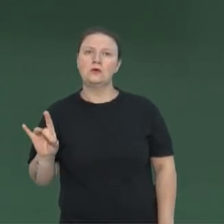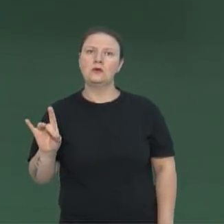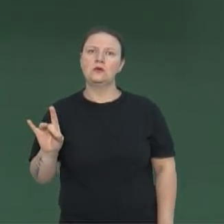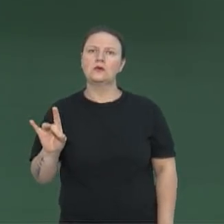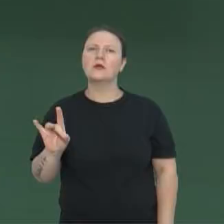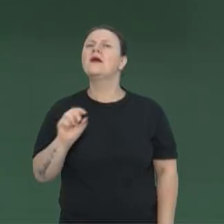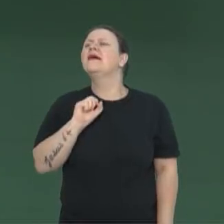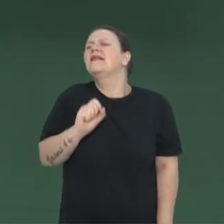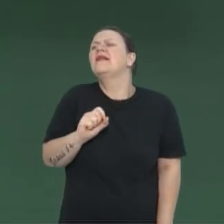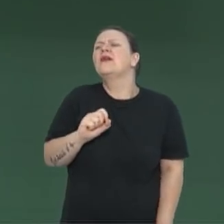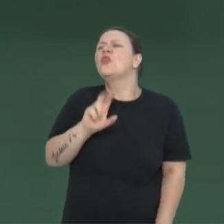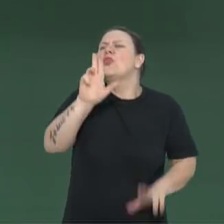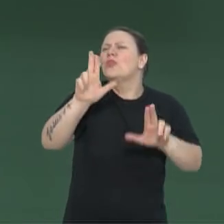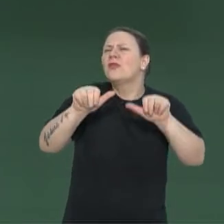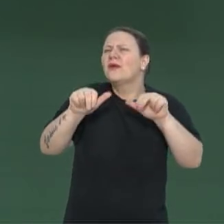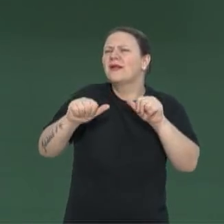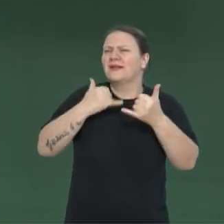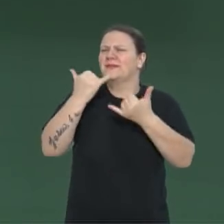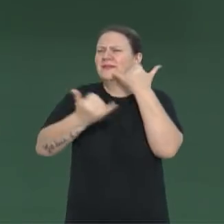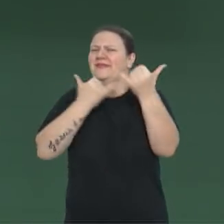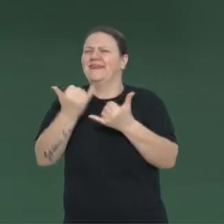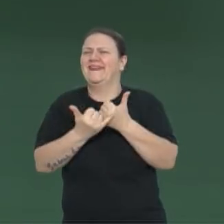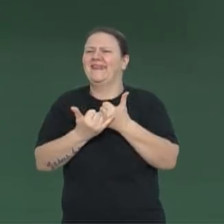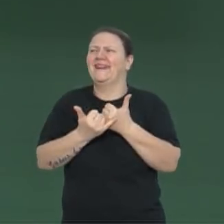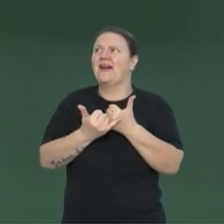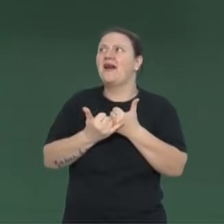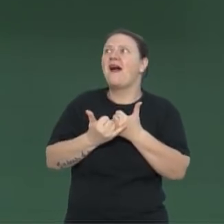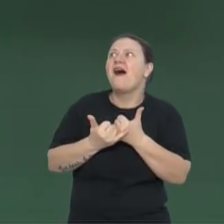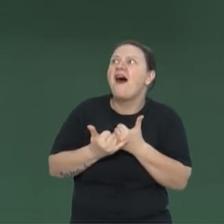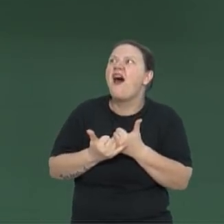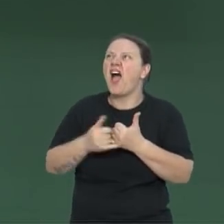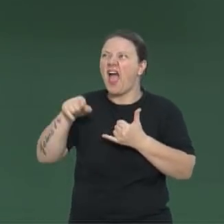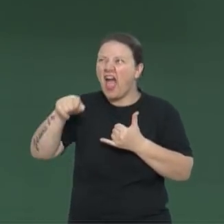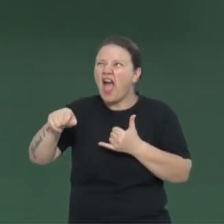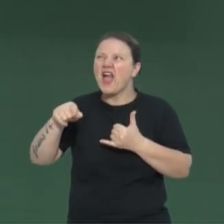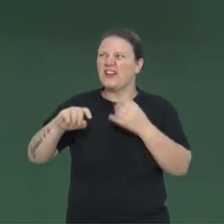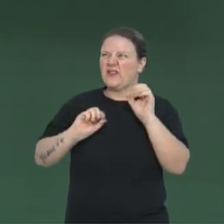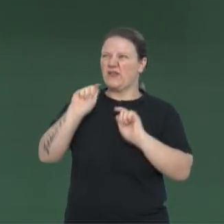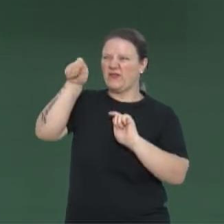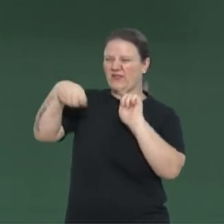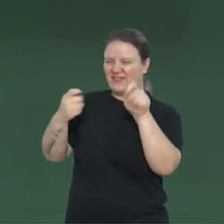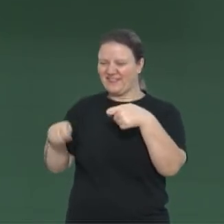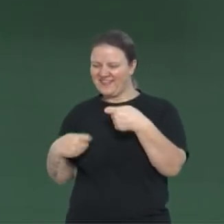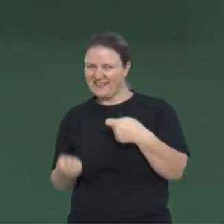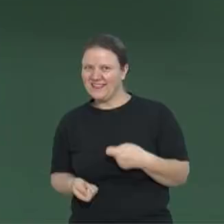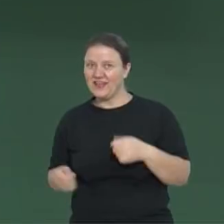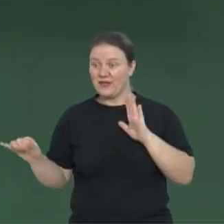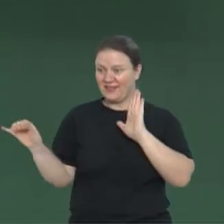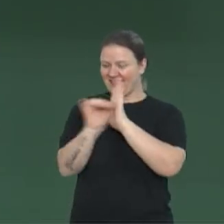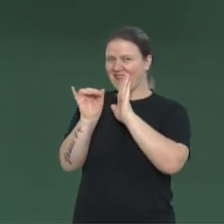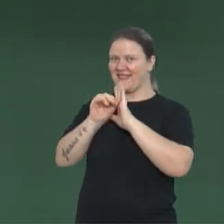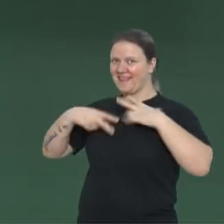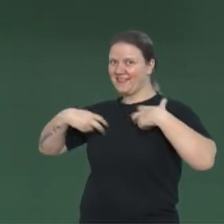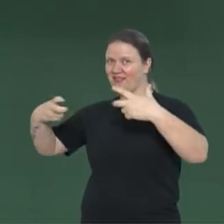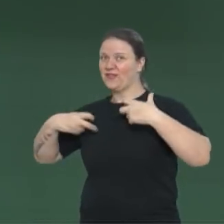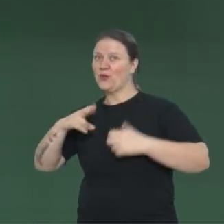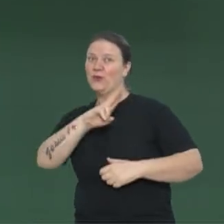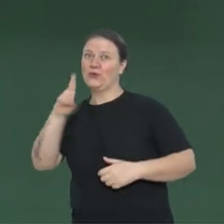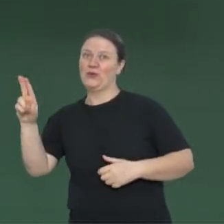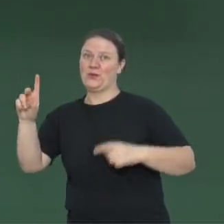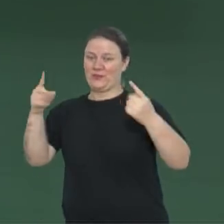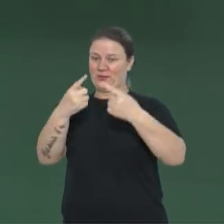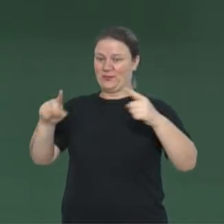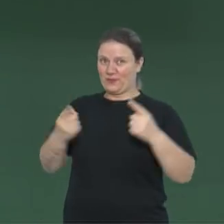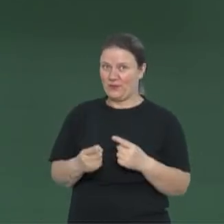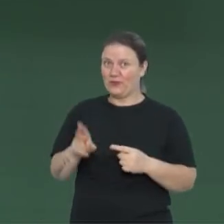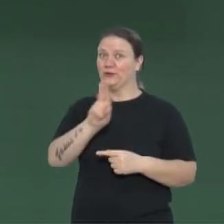nunca brincou de mímica? Só fazendo gestos para que a pessoa, por exemplo, identificasse o nome de uma música, o